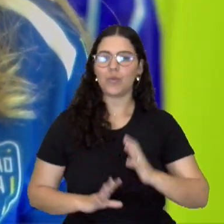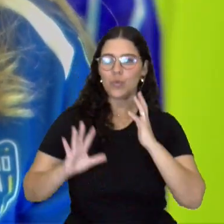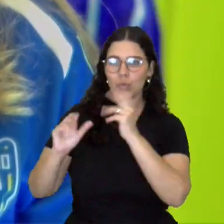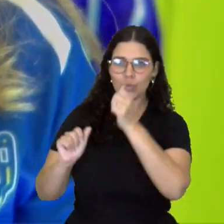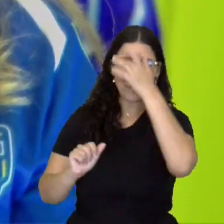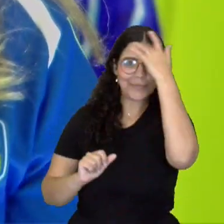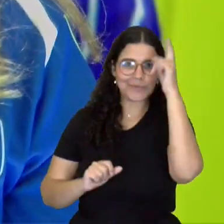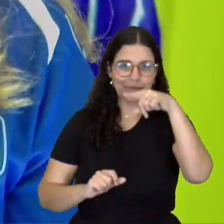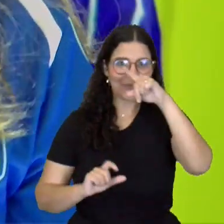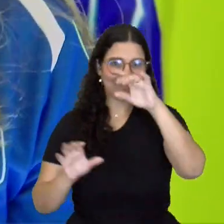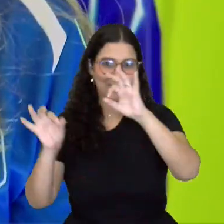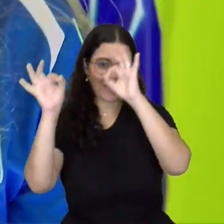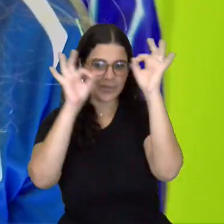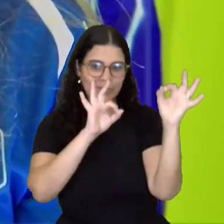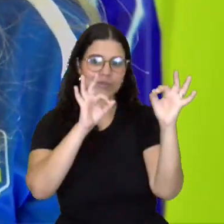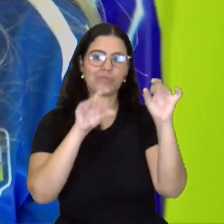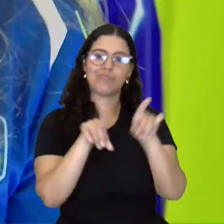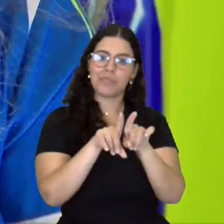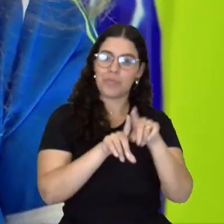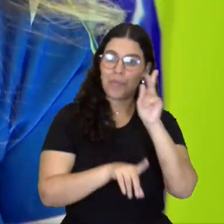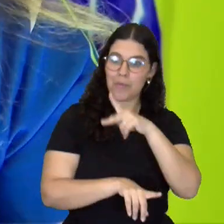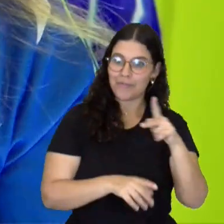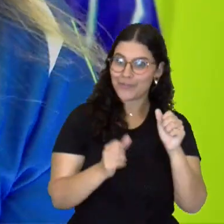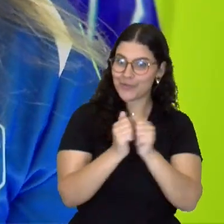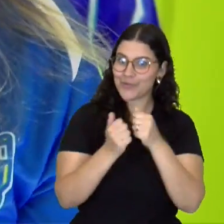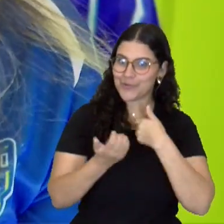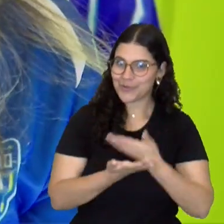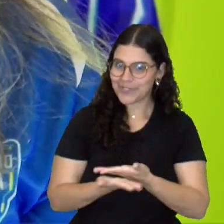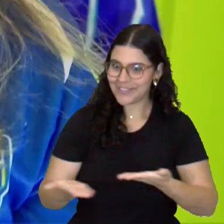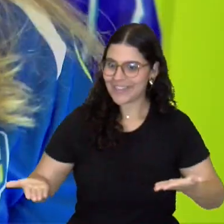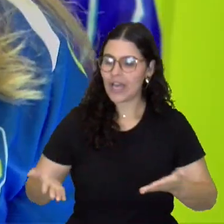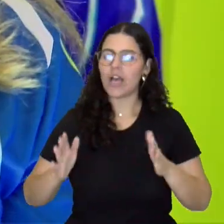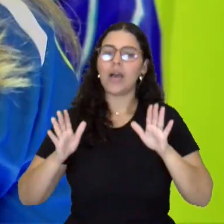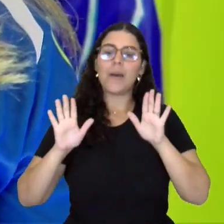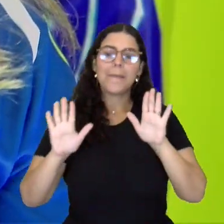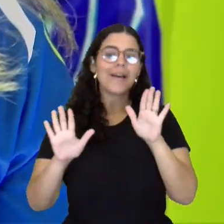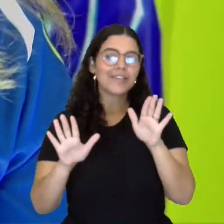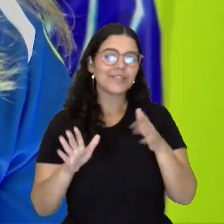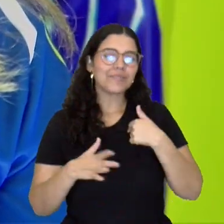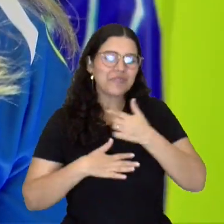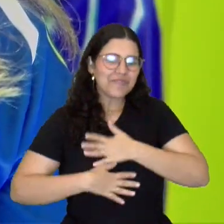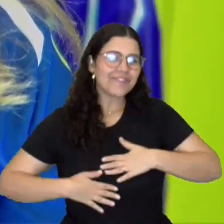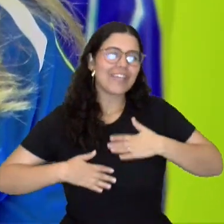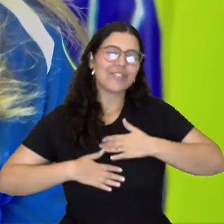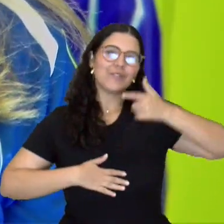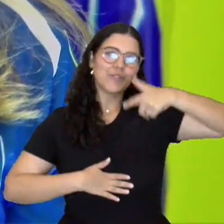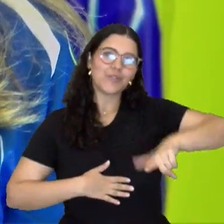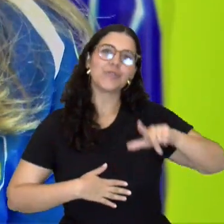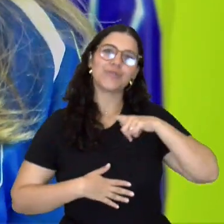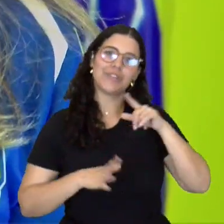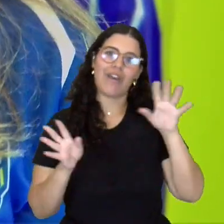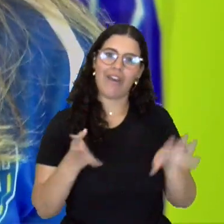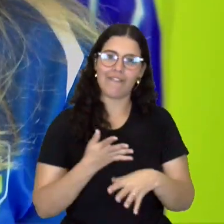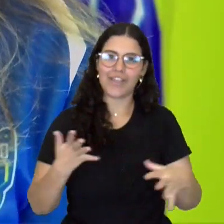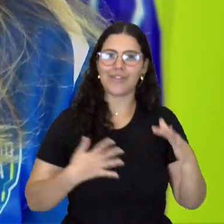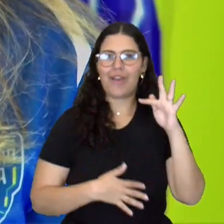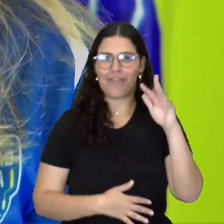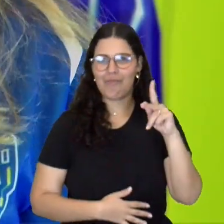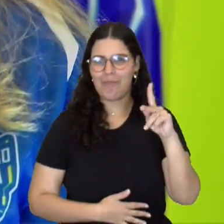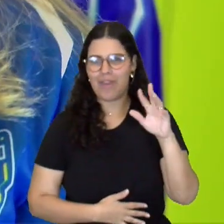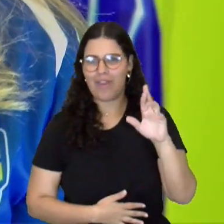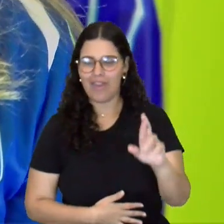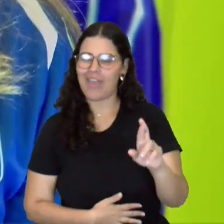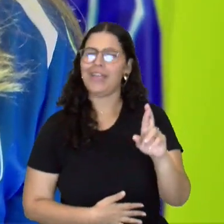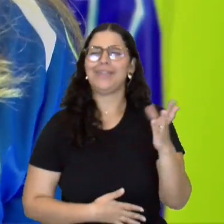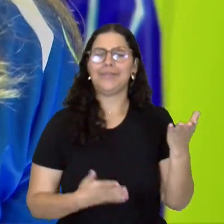também aqui. E felizmente mais um festival de programação e robótica aqui do Recife, que a gente está